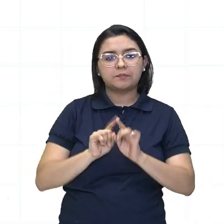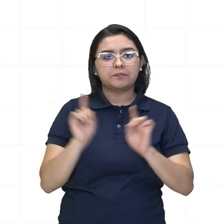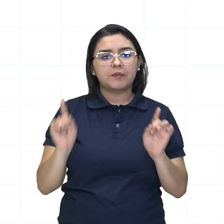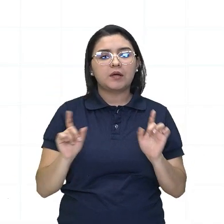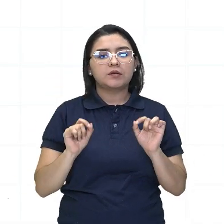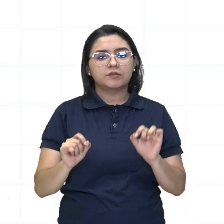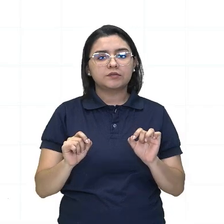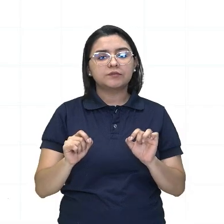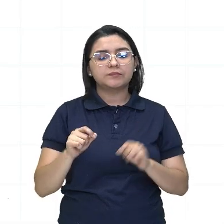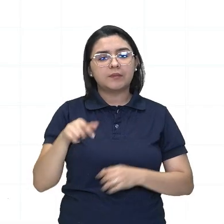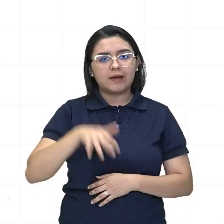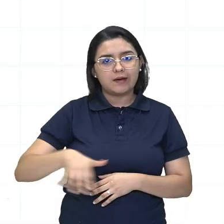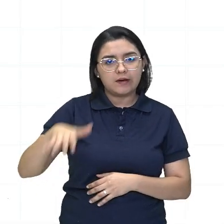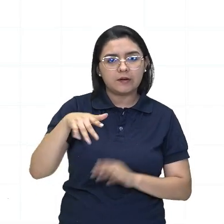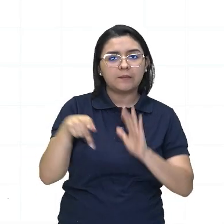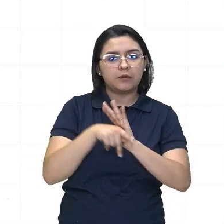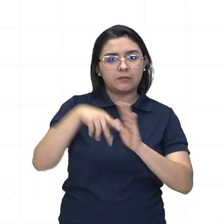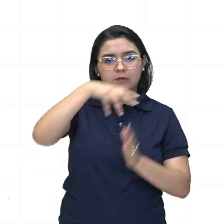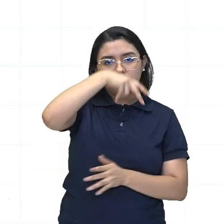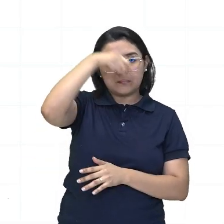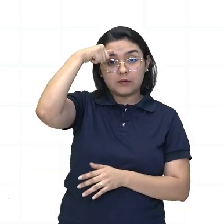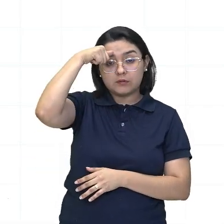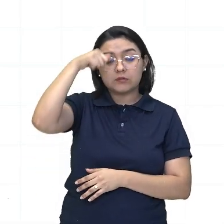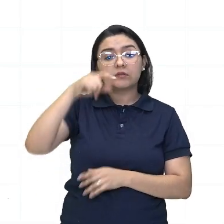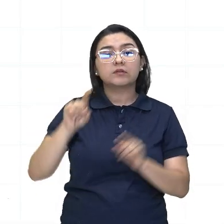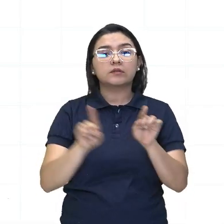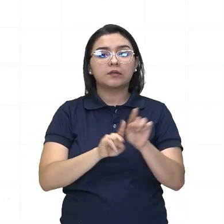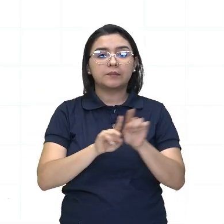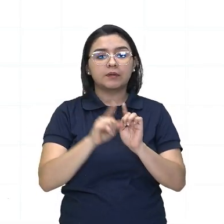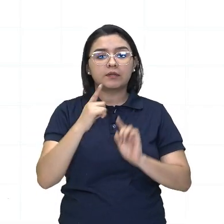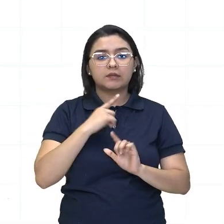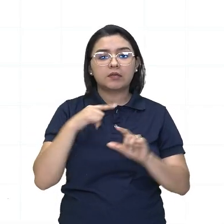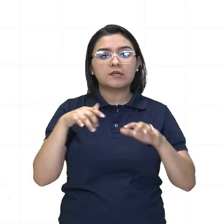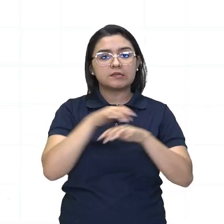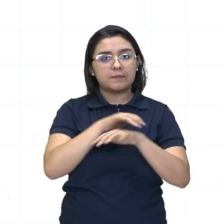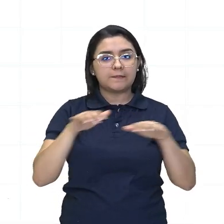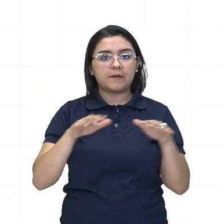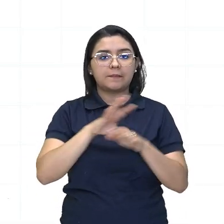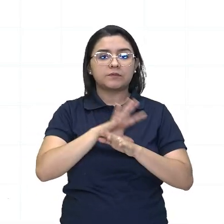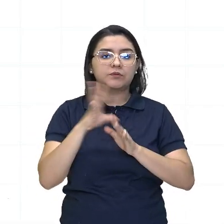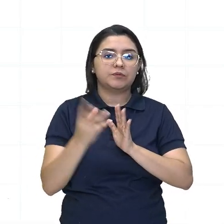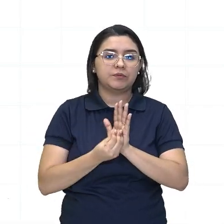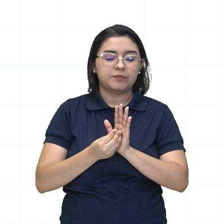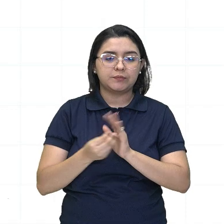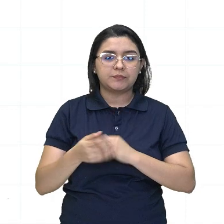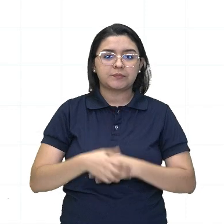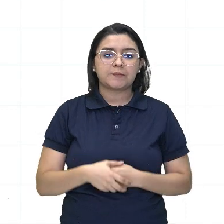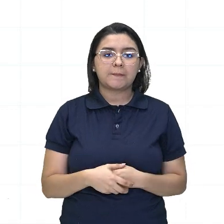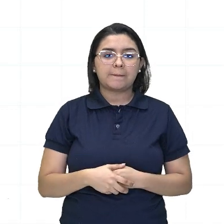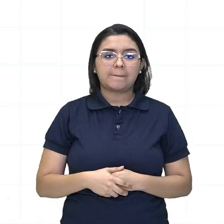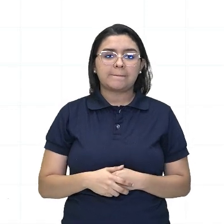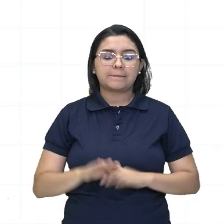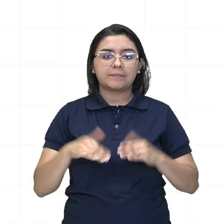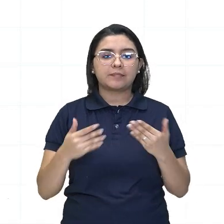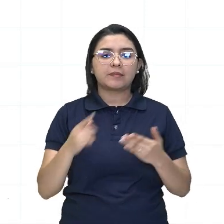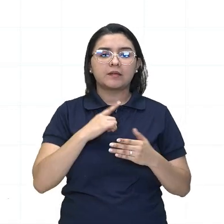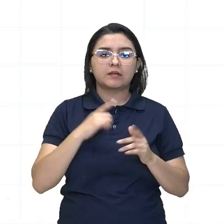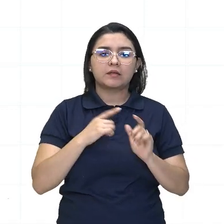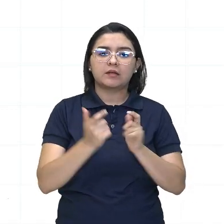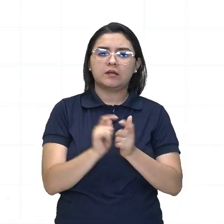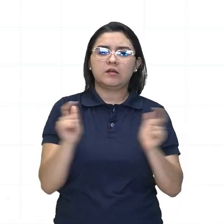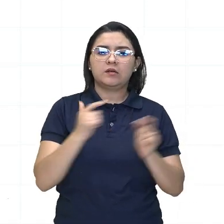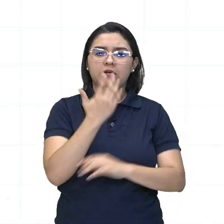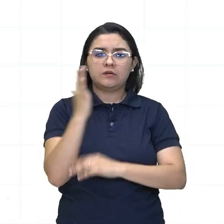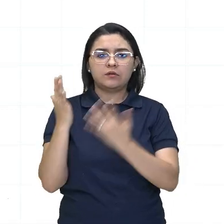parte do Mato Grosso a gente tem também a presença do bioma amazônico. E aí nós temos a maior